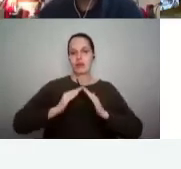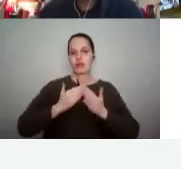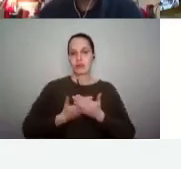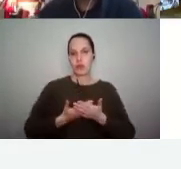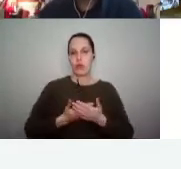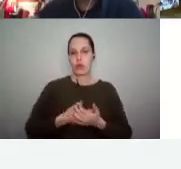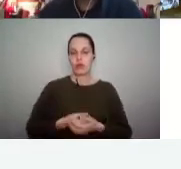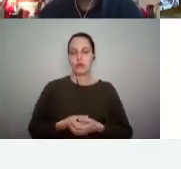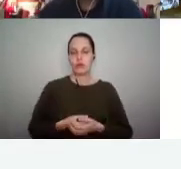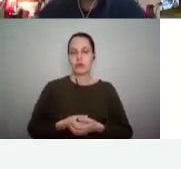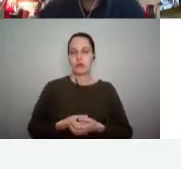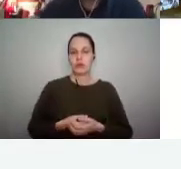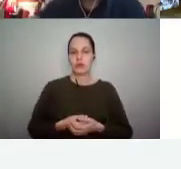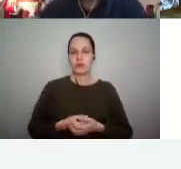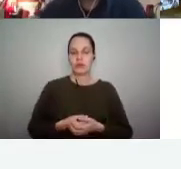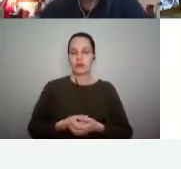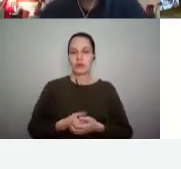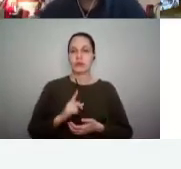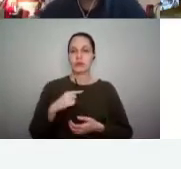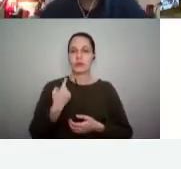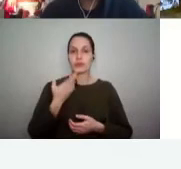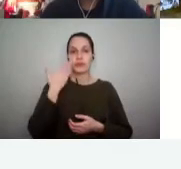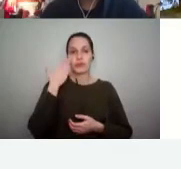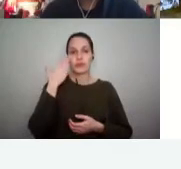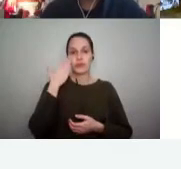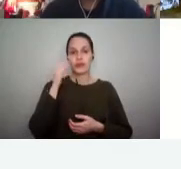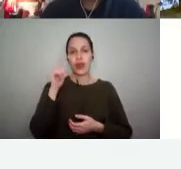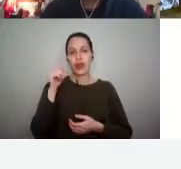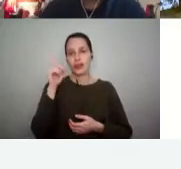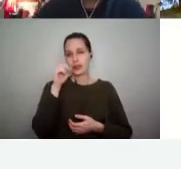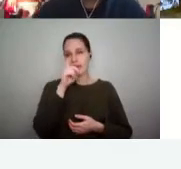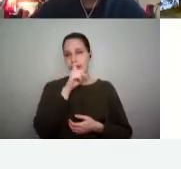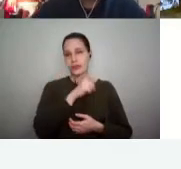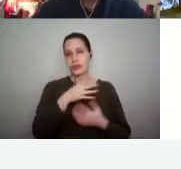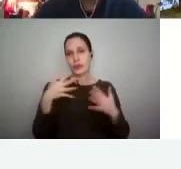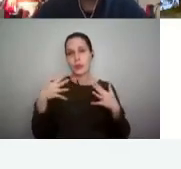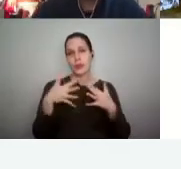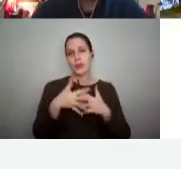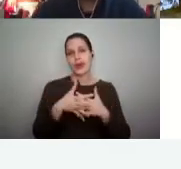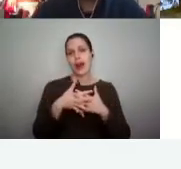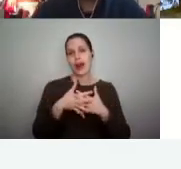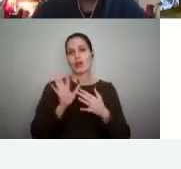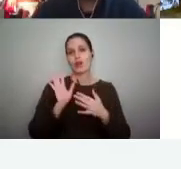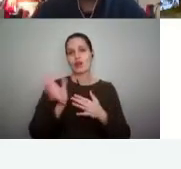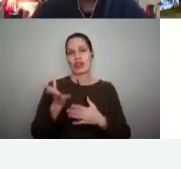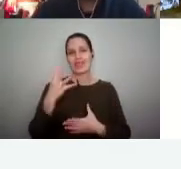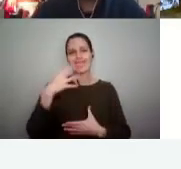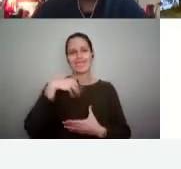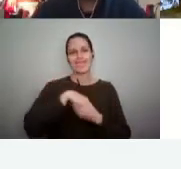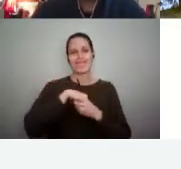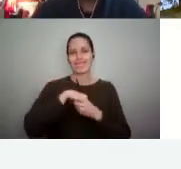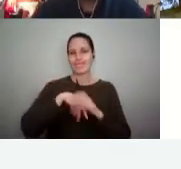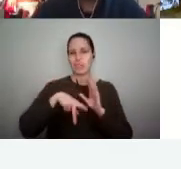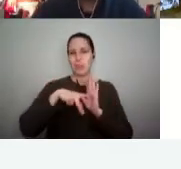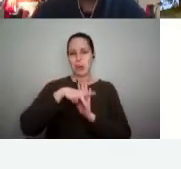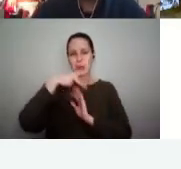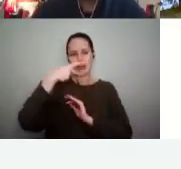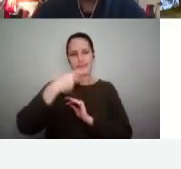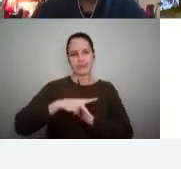E nós sabemos que isso é difícil, é complexo, é muito muito entranhado, digamos assim, nas nossas